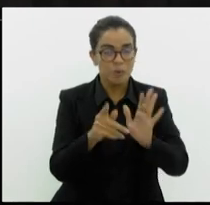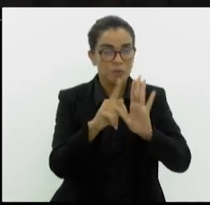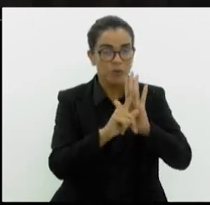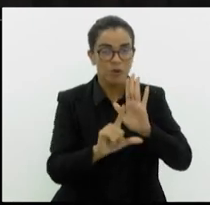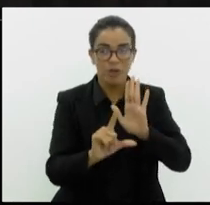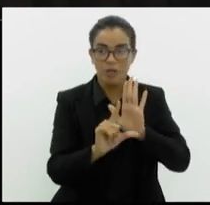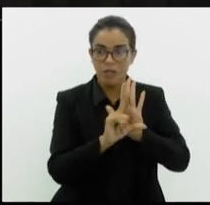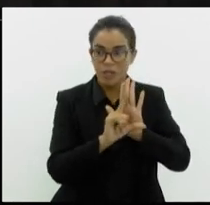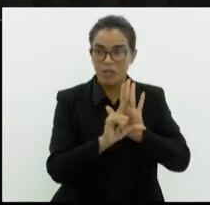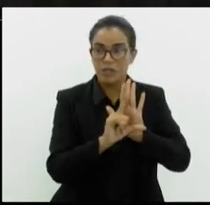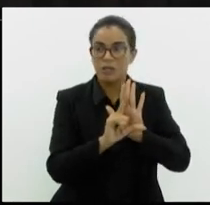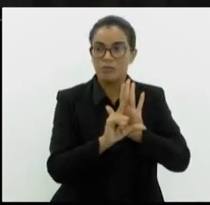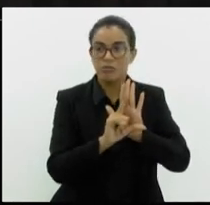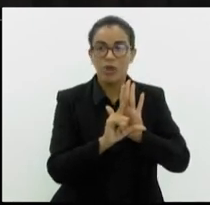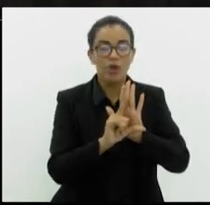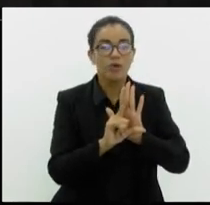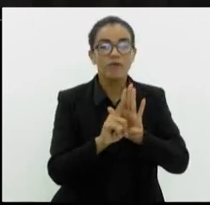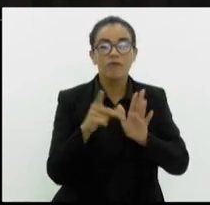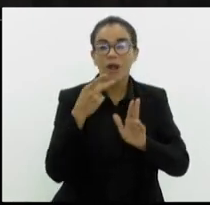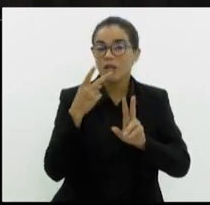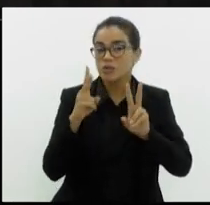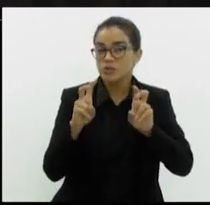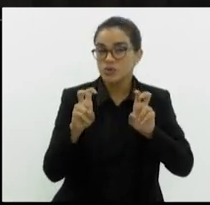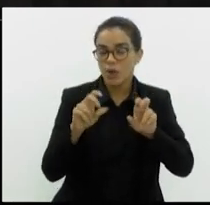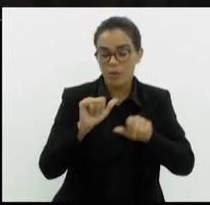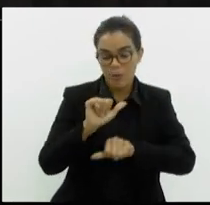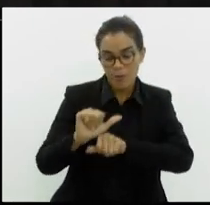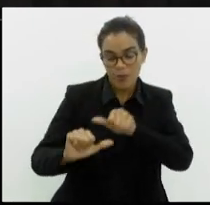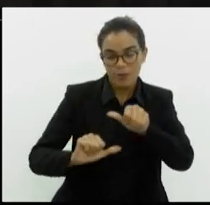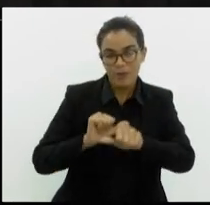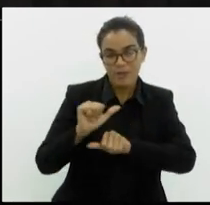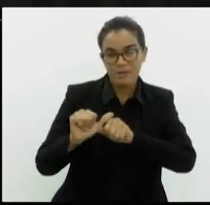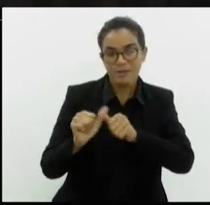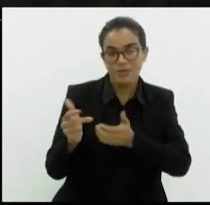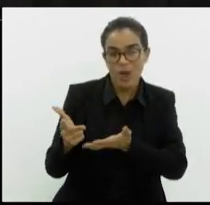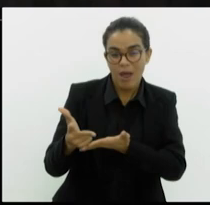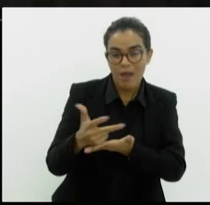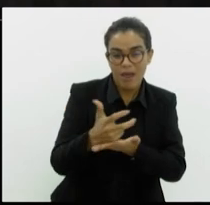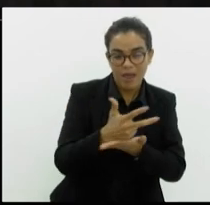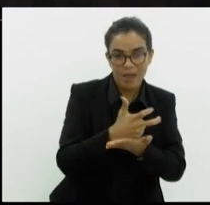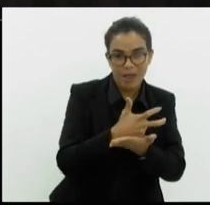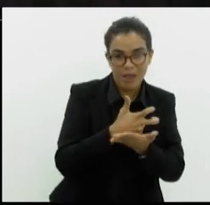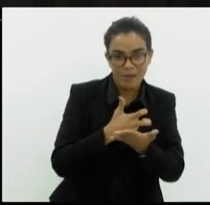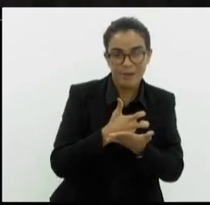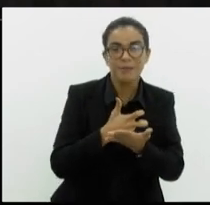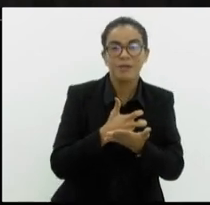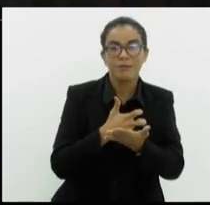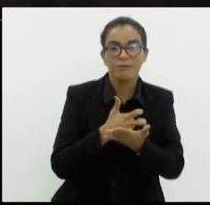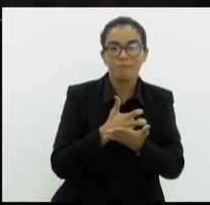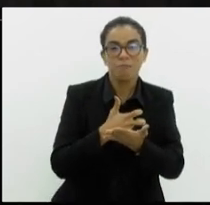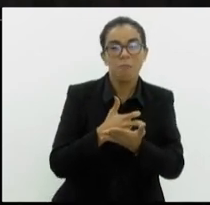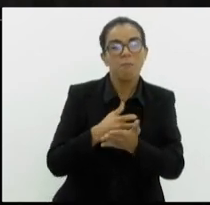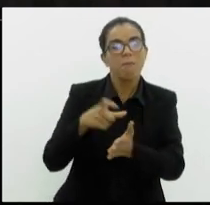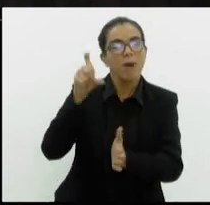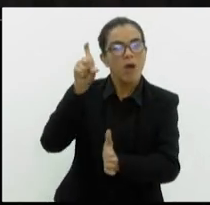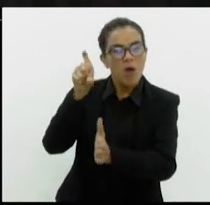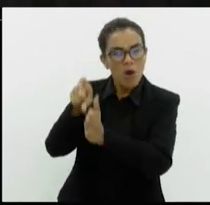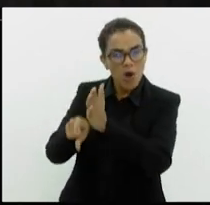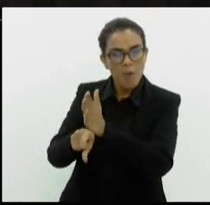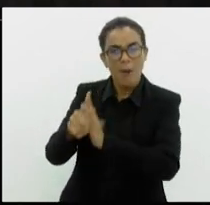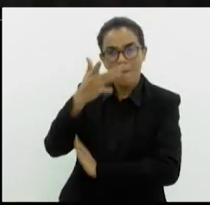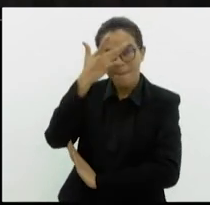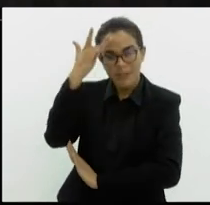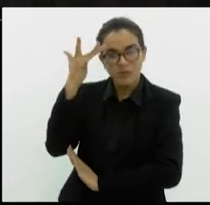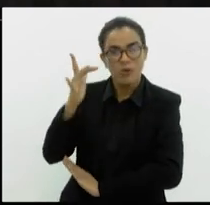lei baseado na reforma tributária para taxar os mais ricos. Está